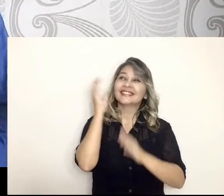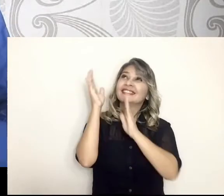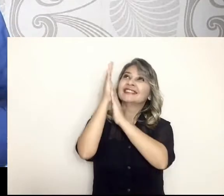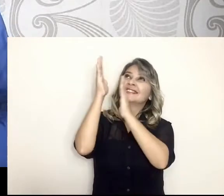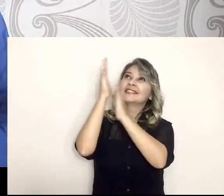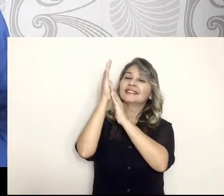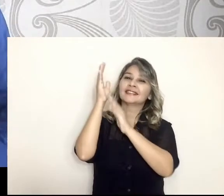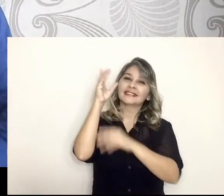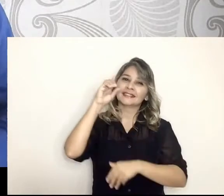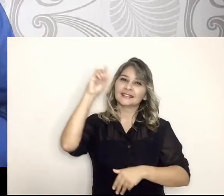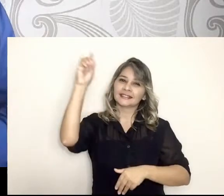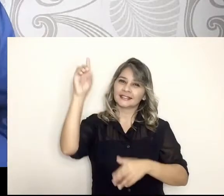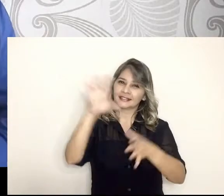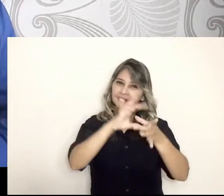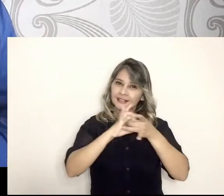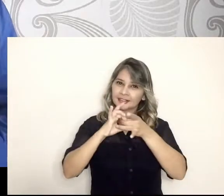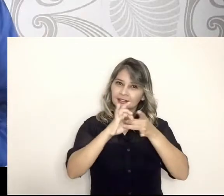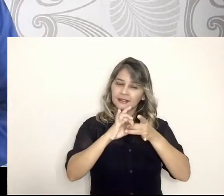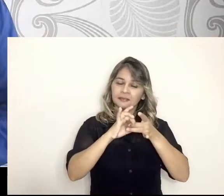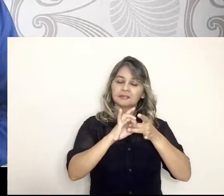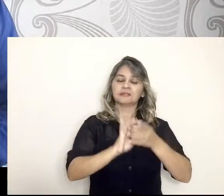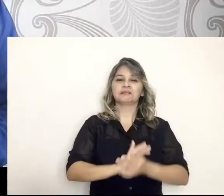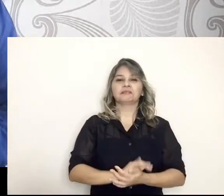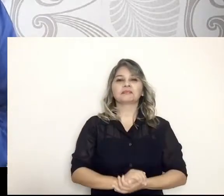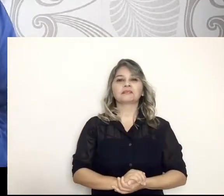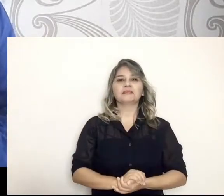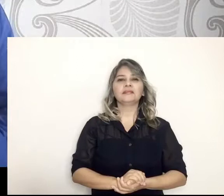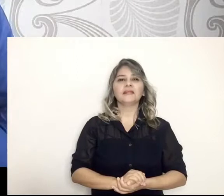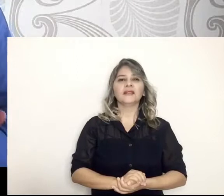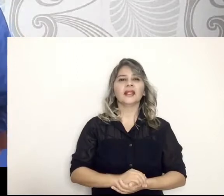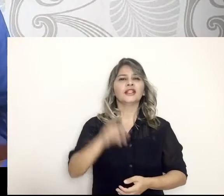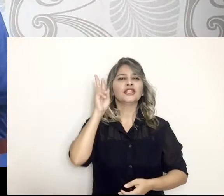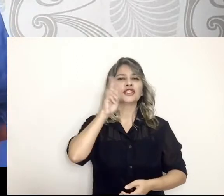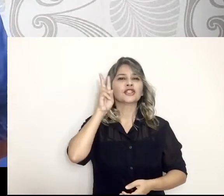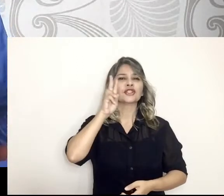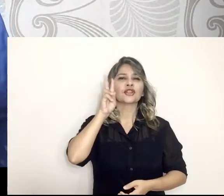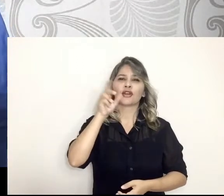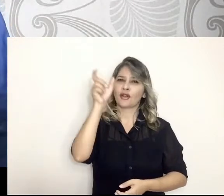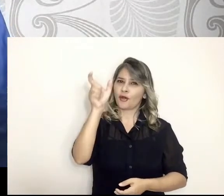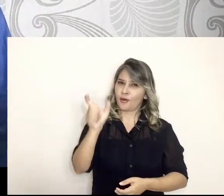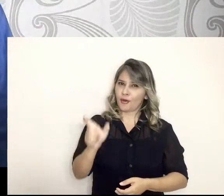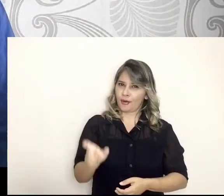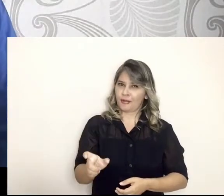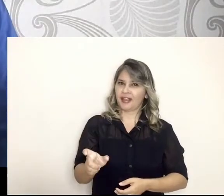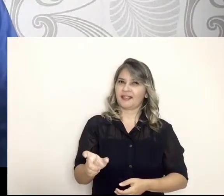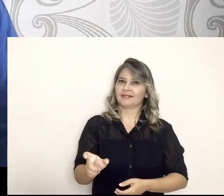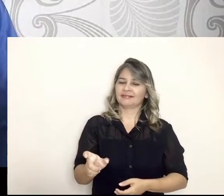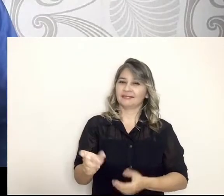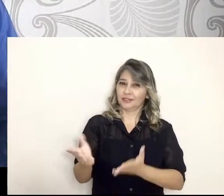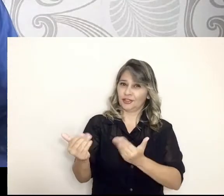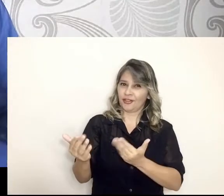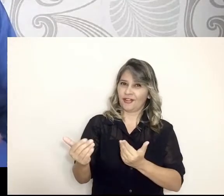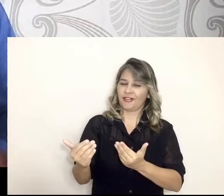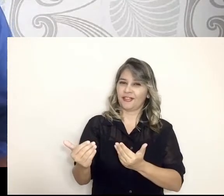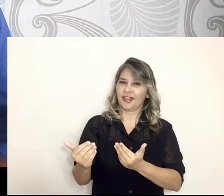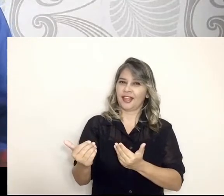acompanhasse numa história de um rapaz que certa vez estava em meio à multidão seguindo a Jesus. Até